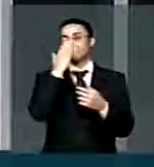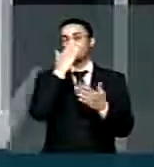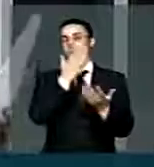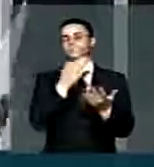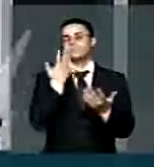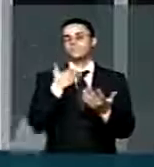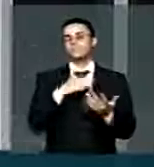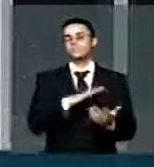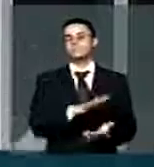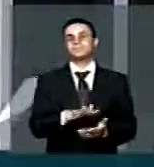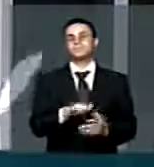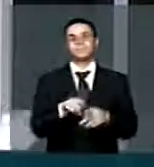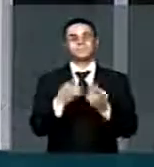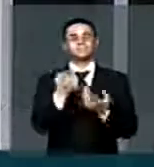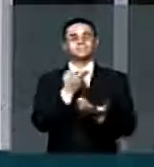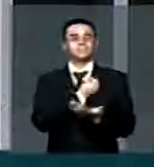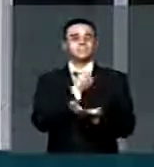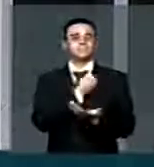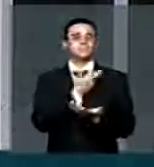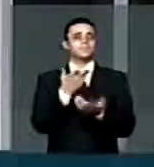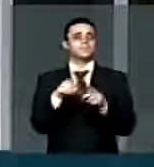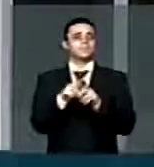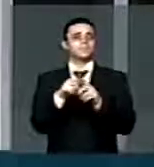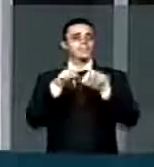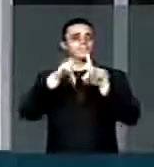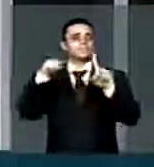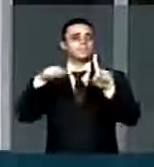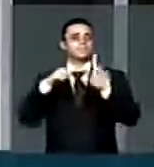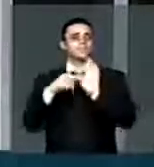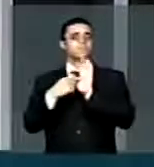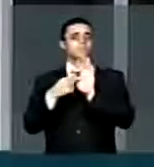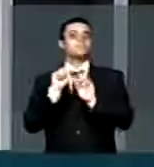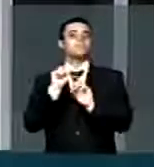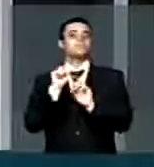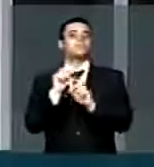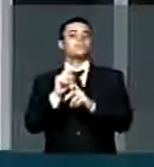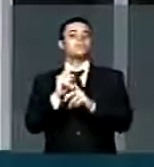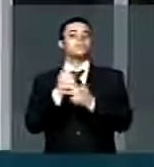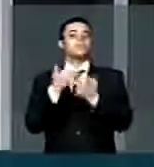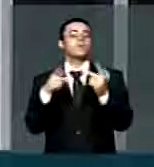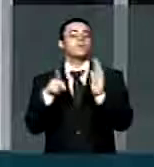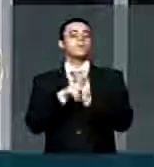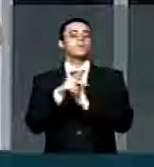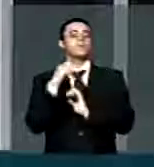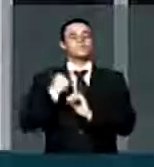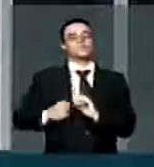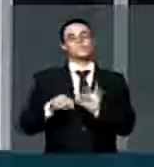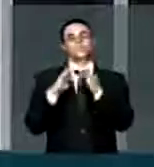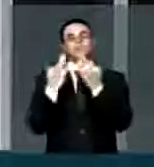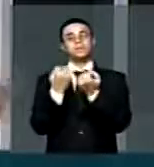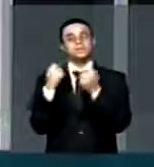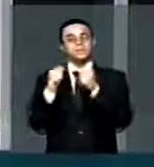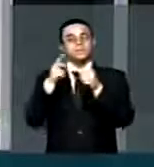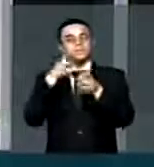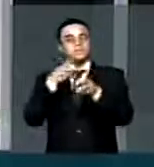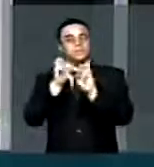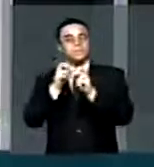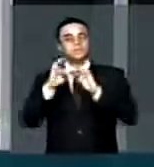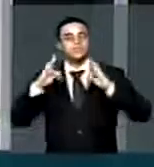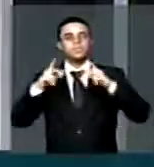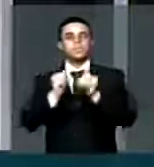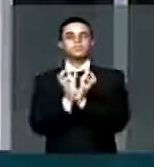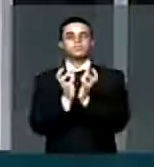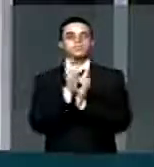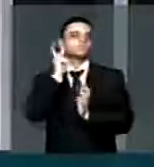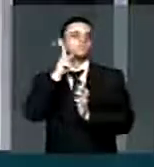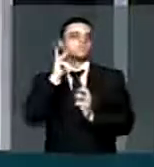infantil. Então esses números, esses dados e os efeitos do Bolsa Família devem ser contados por todos os